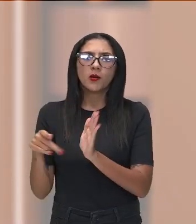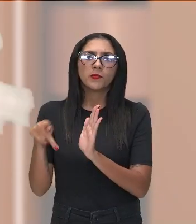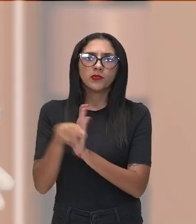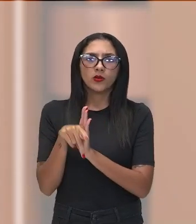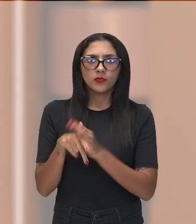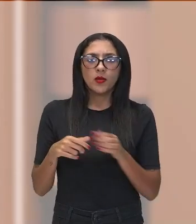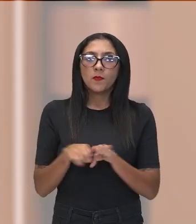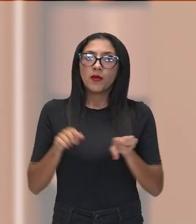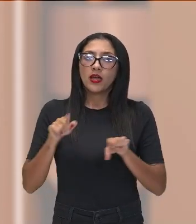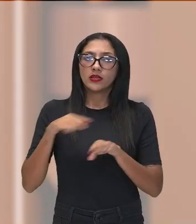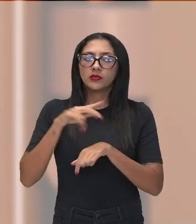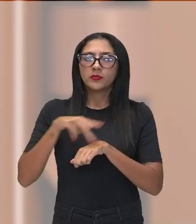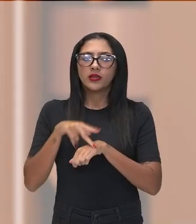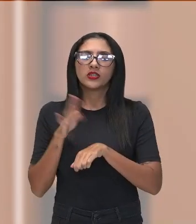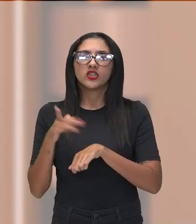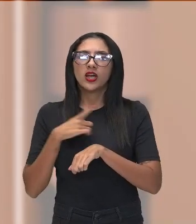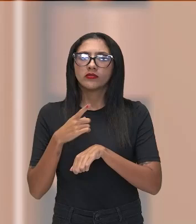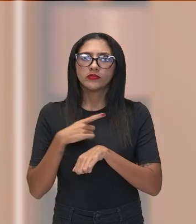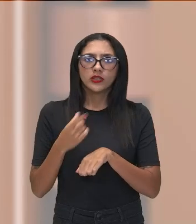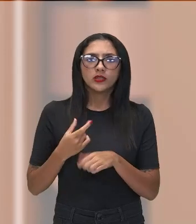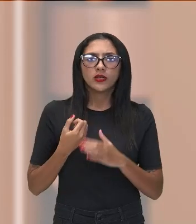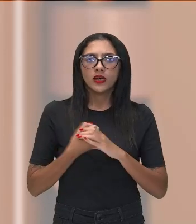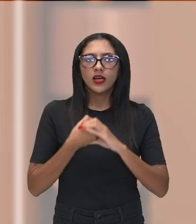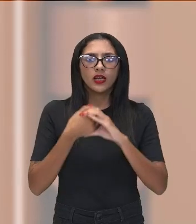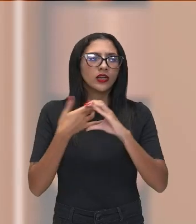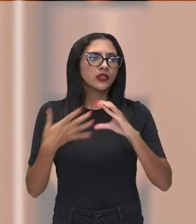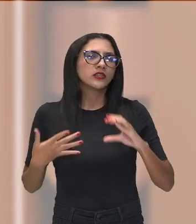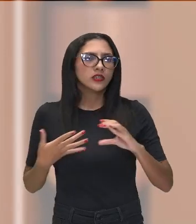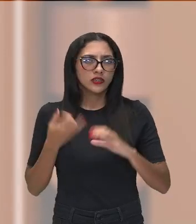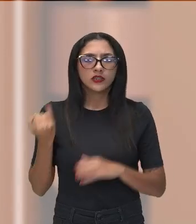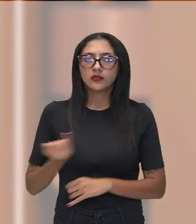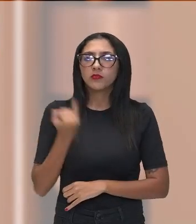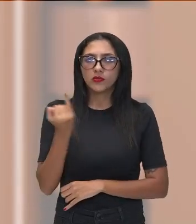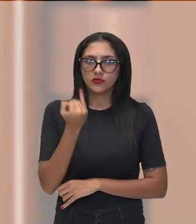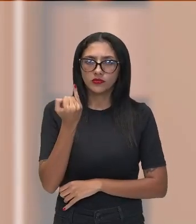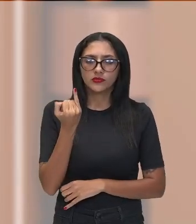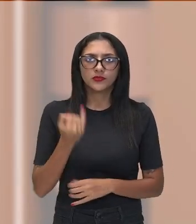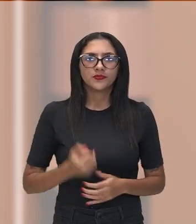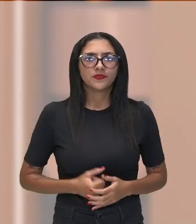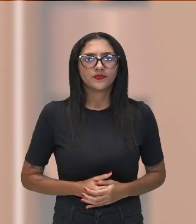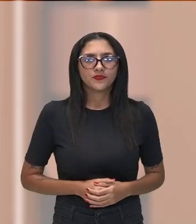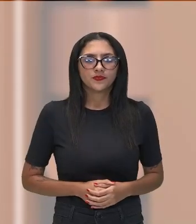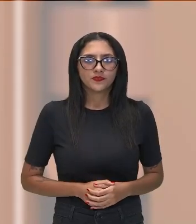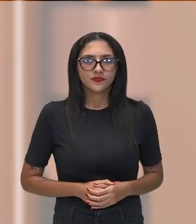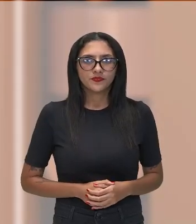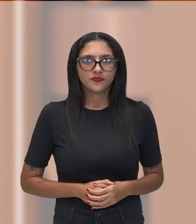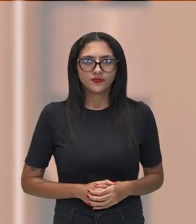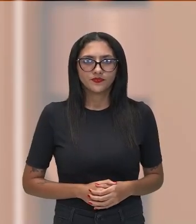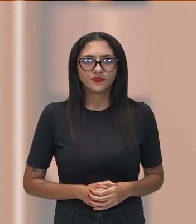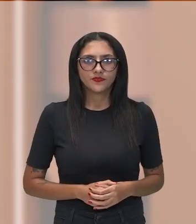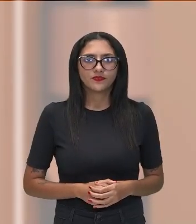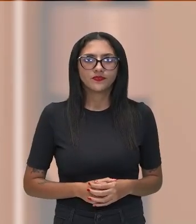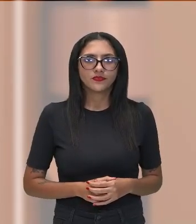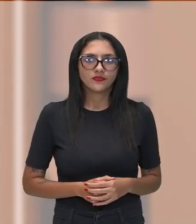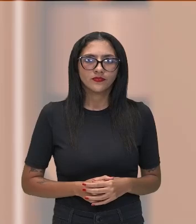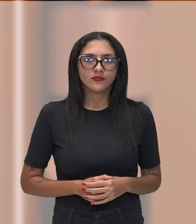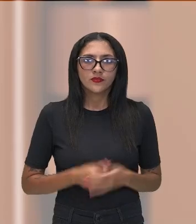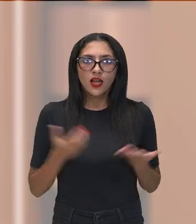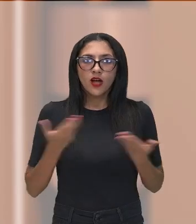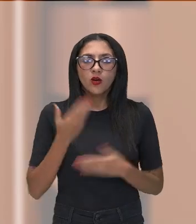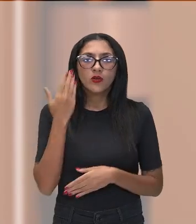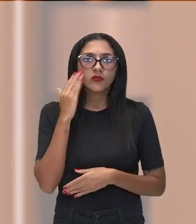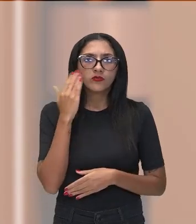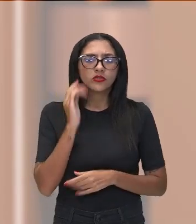já reúne algumas características de uma federação. E aí, a gente vai entender melhor, através